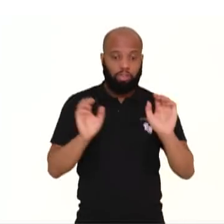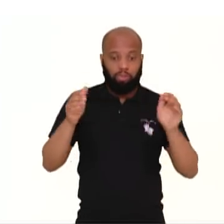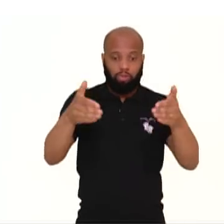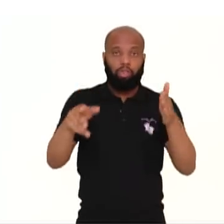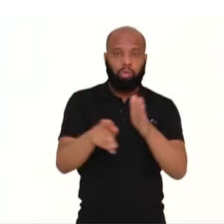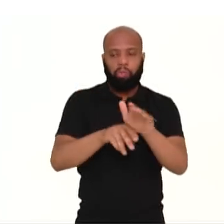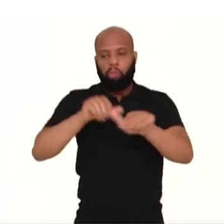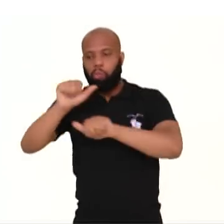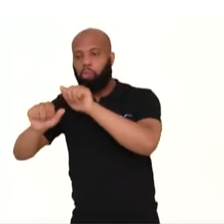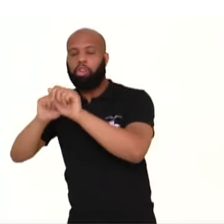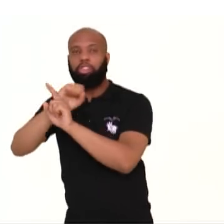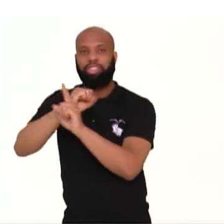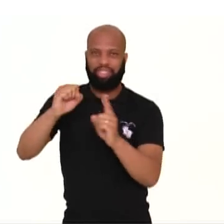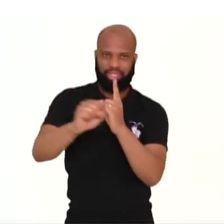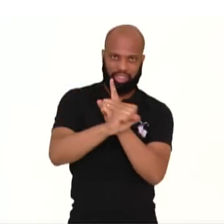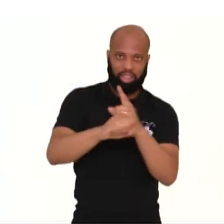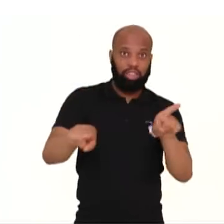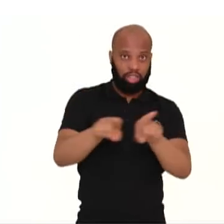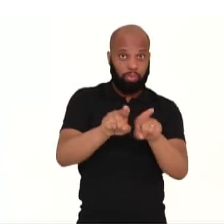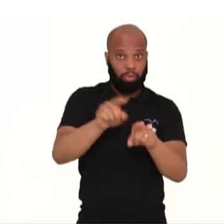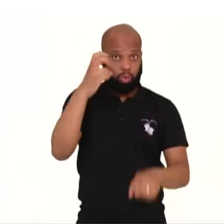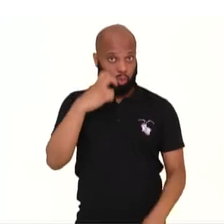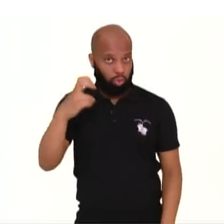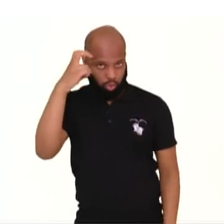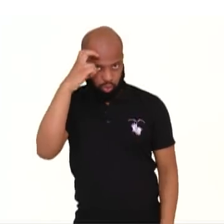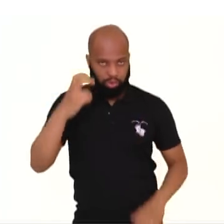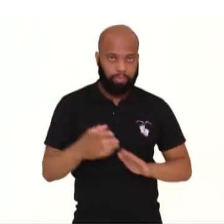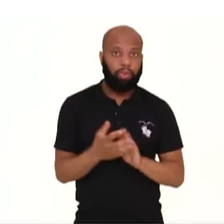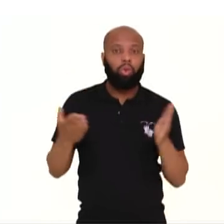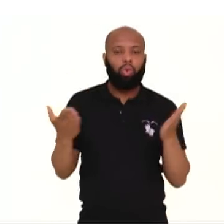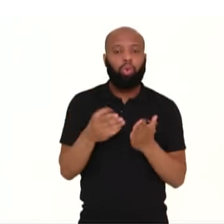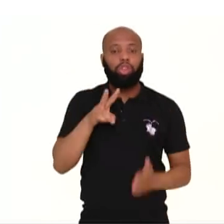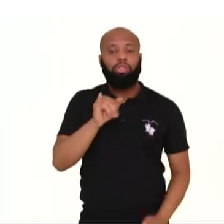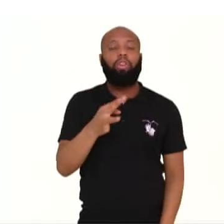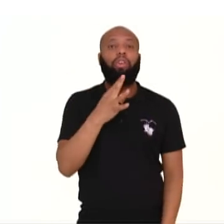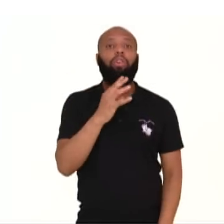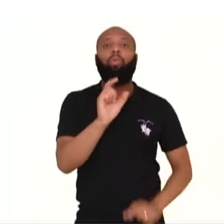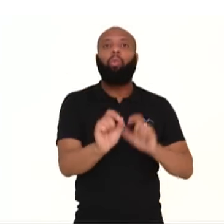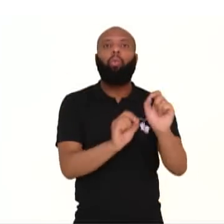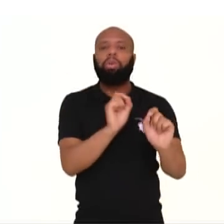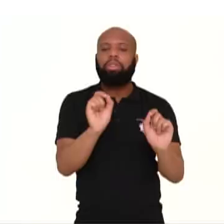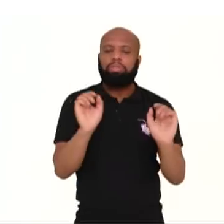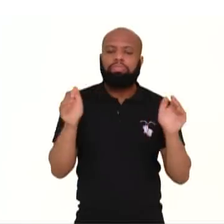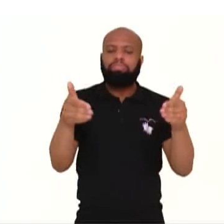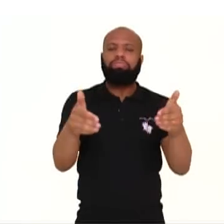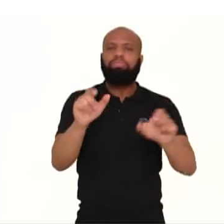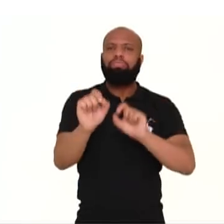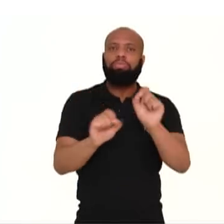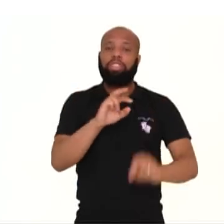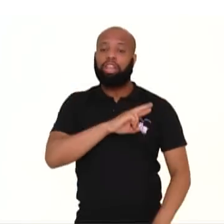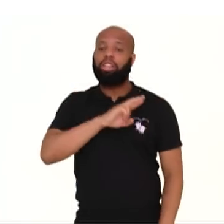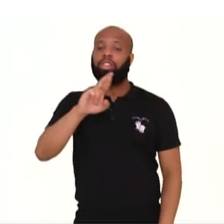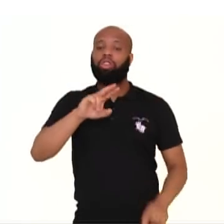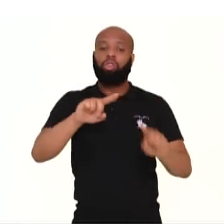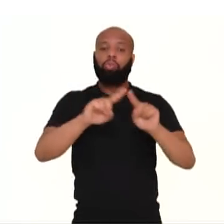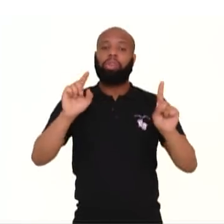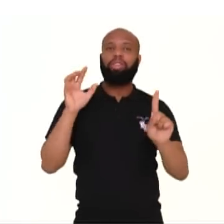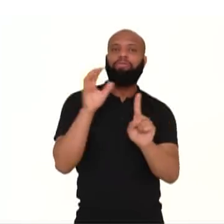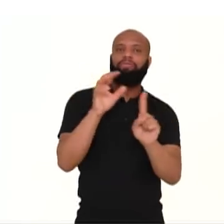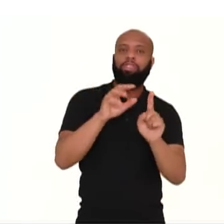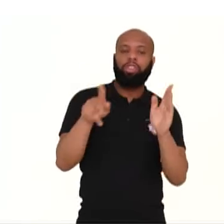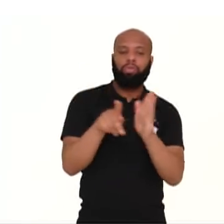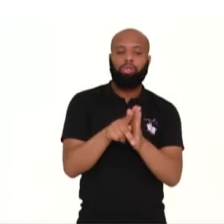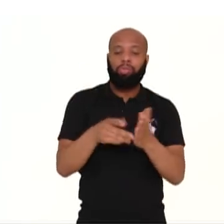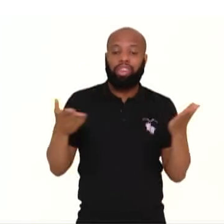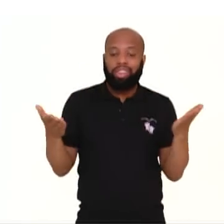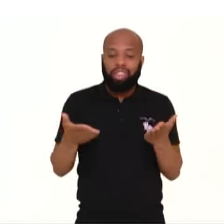sociais e culturais. Vamos, na aula de hoje em particular, conhecer a religião na Grécia Antiga, relacionando-a às influências nas sociedades